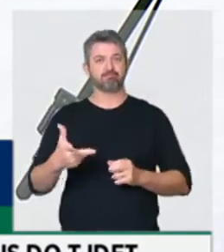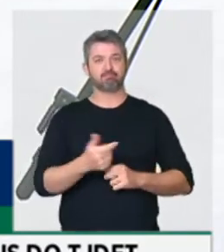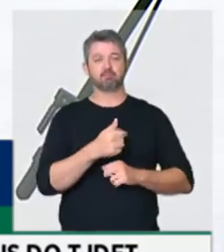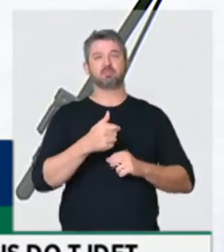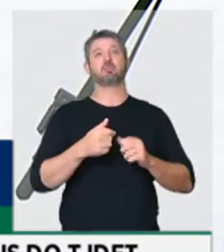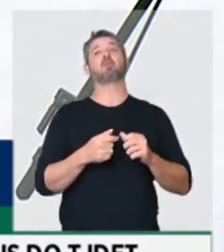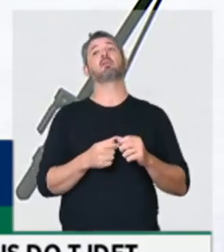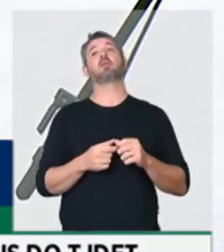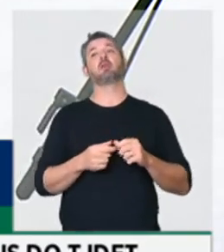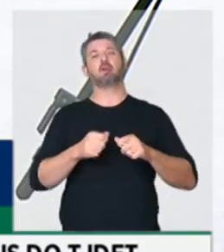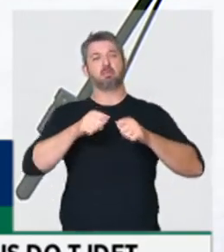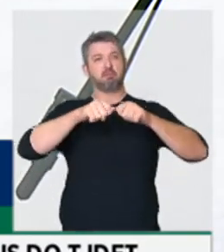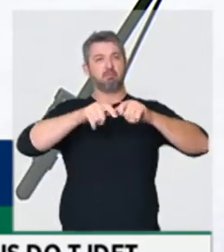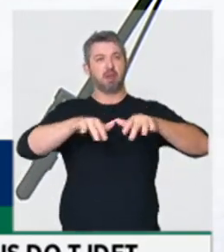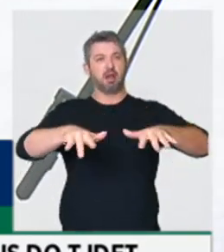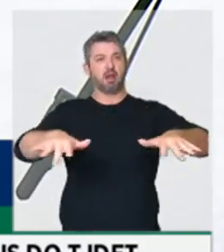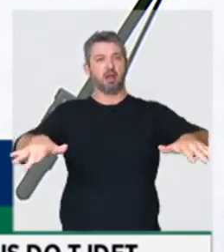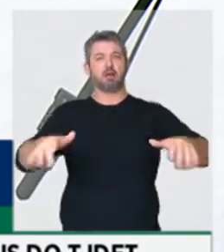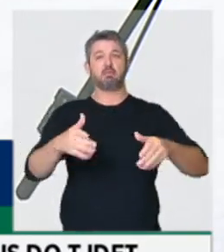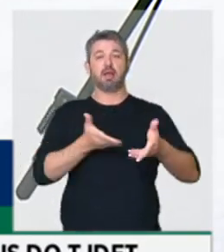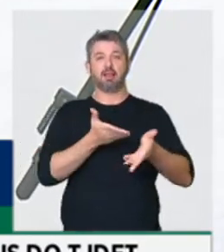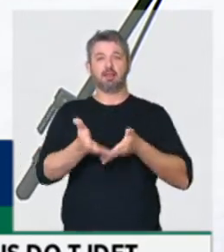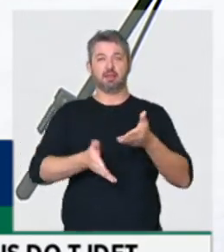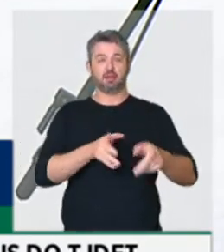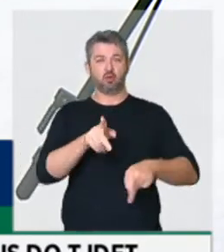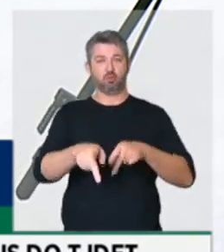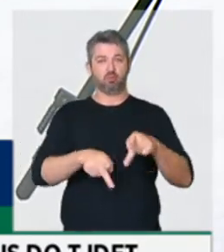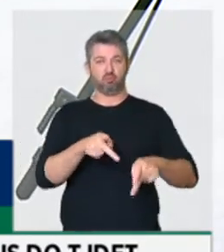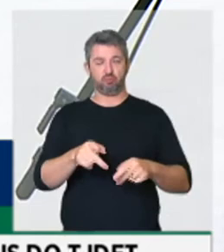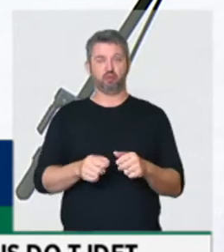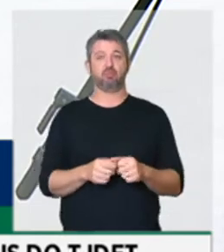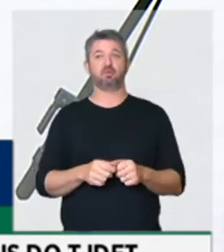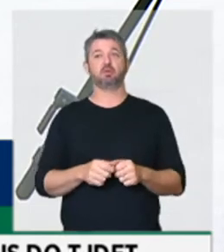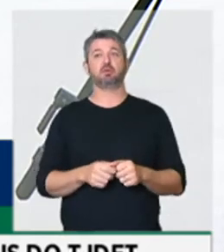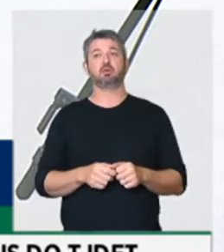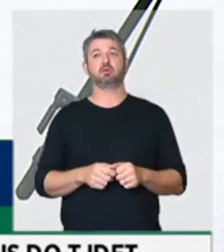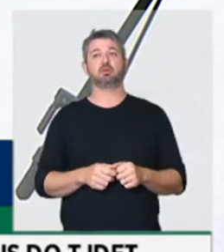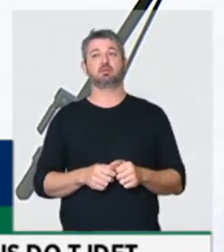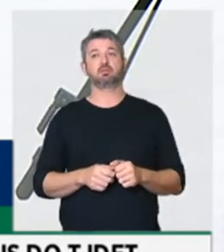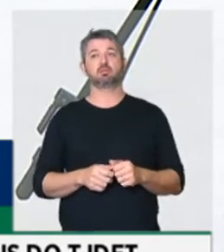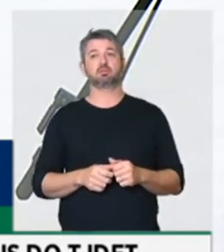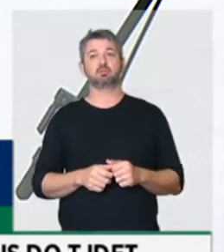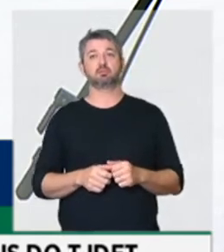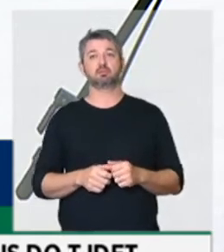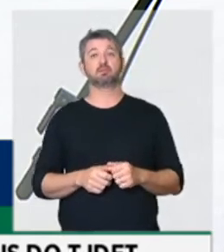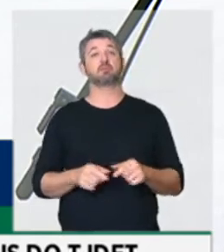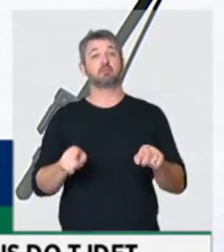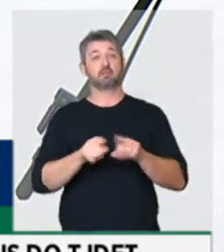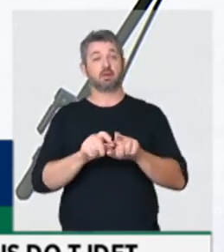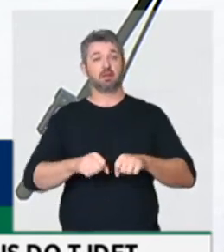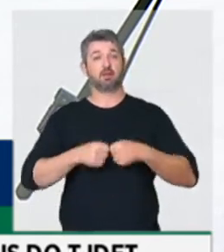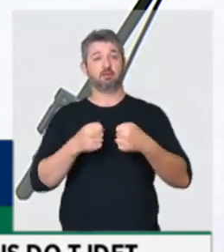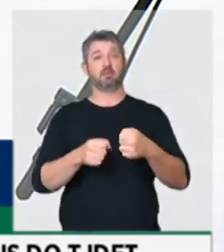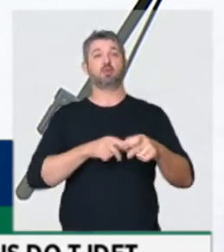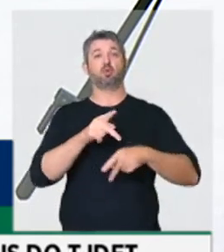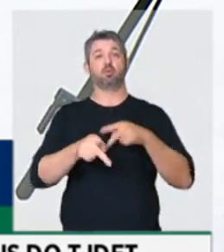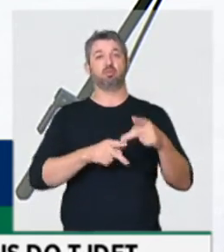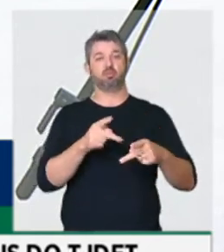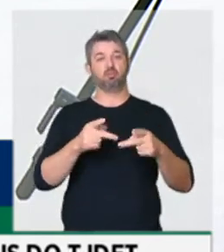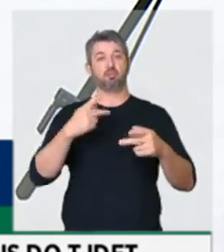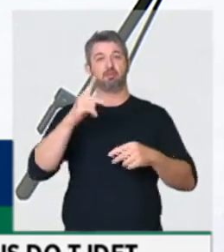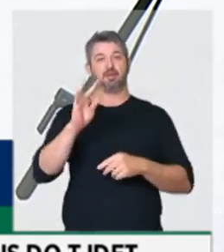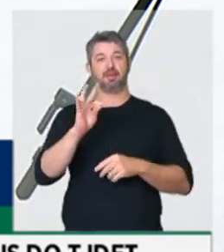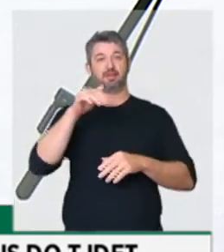qualidade, capilaridade para atender o povo do Distrito Federal e defendendo os direitos da própria população do DF. PT vota